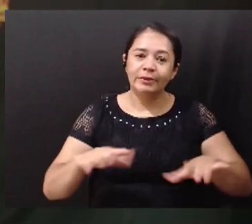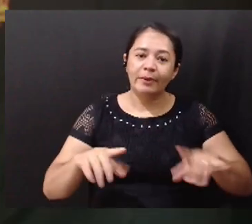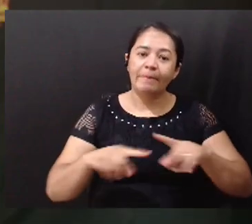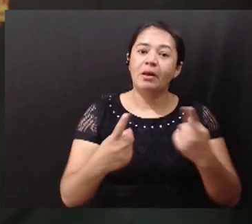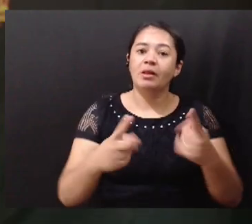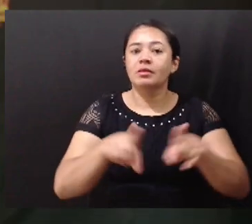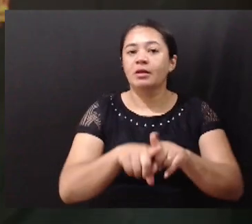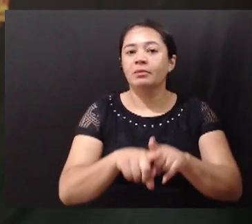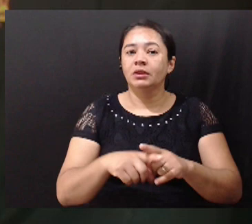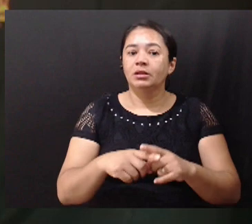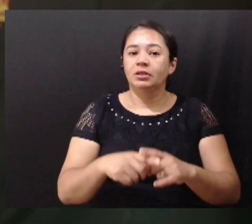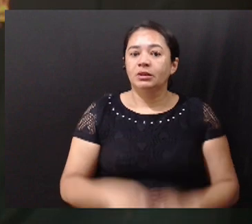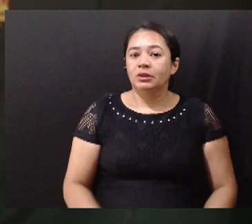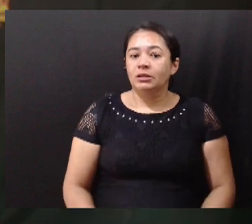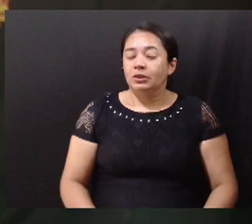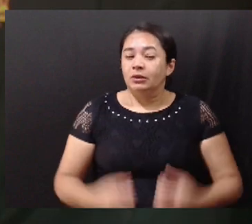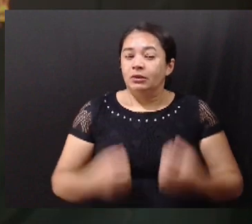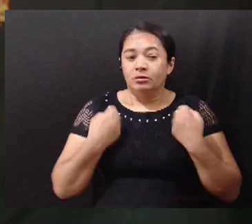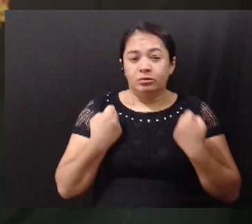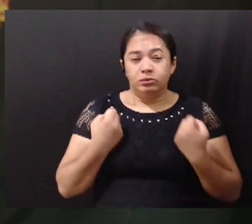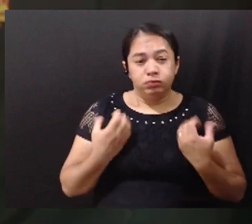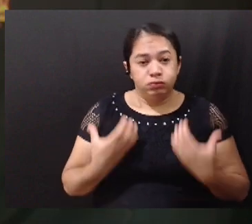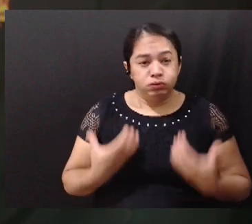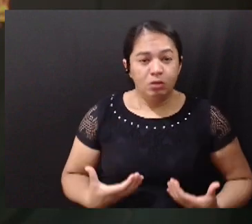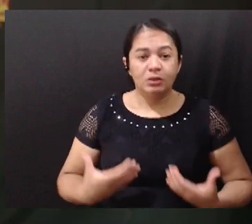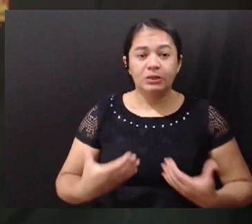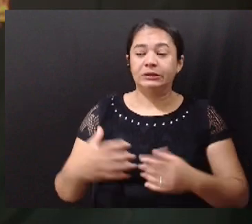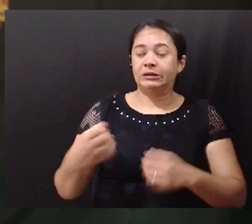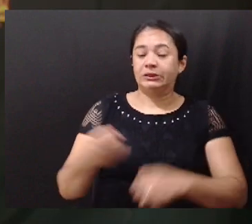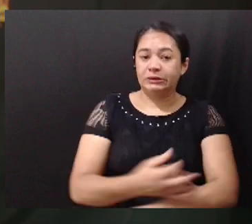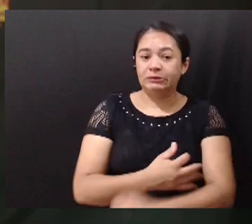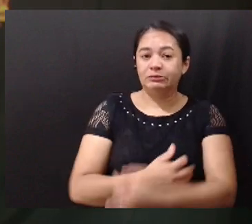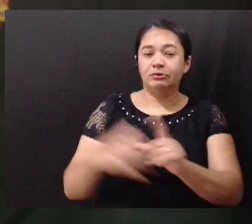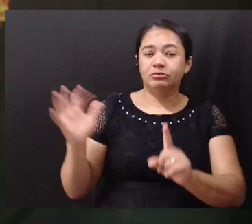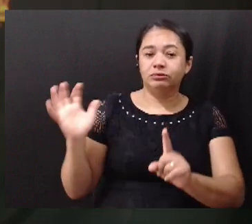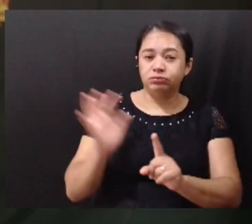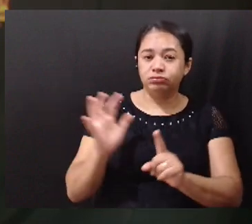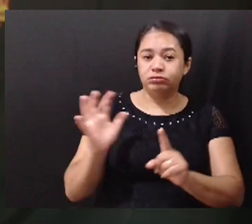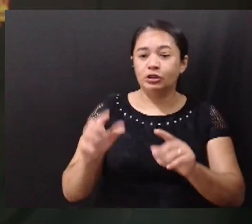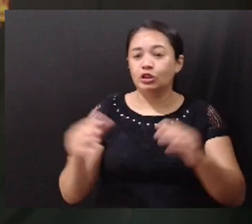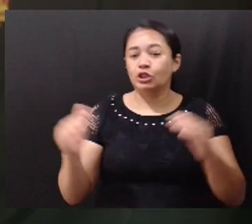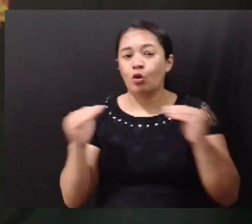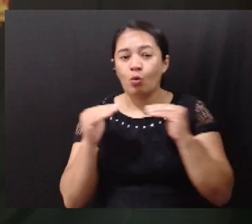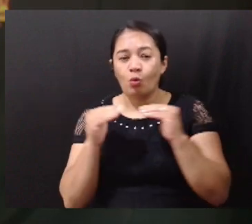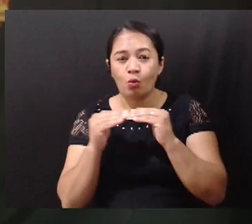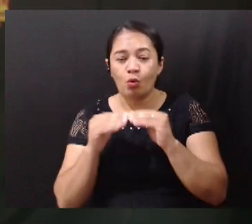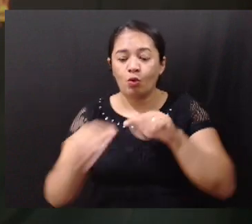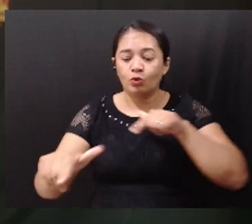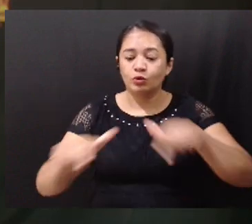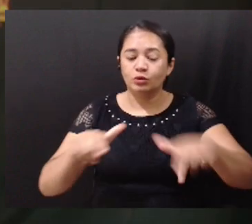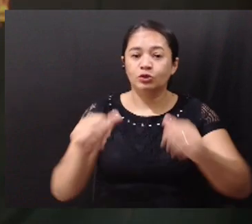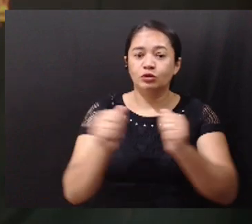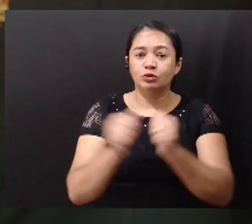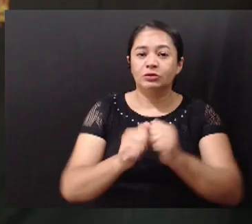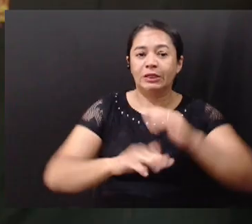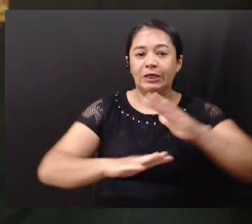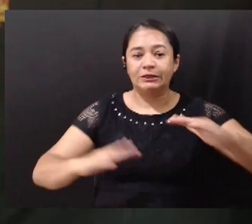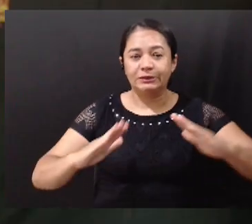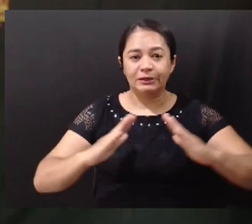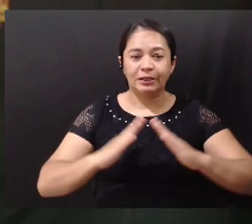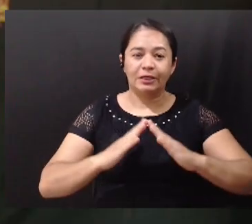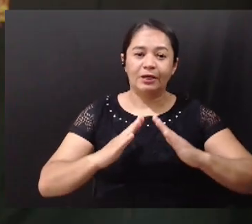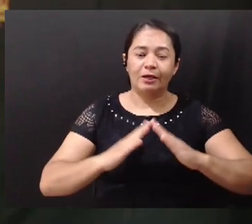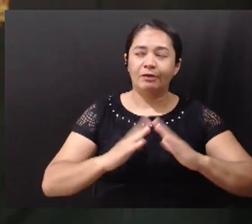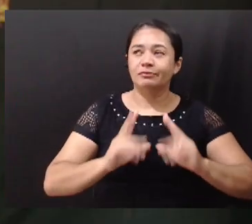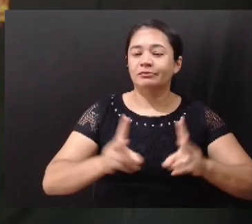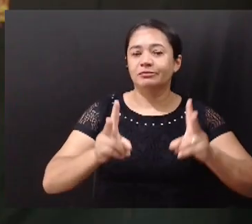sobrecarga emocional, um cansaço e a pressão de conciliar o trabalho com as crianças em casa o tempo todo, né? Tem dados recentes